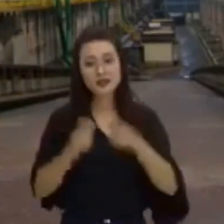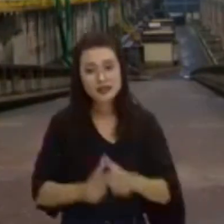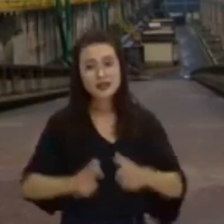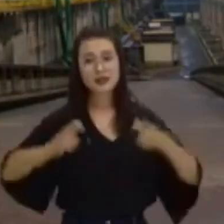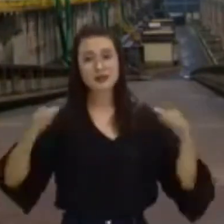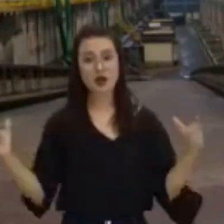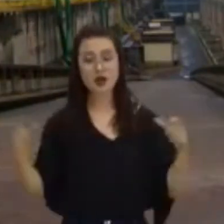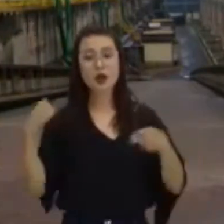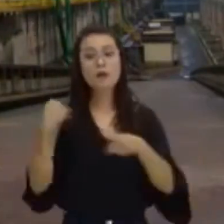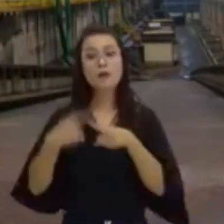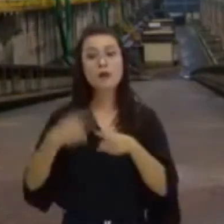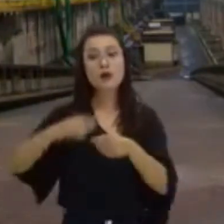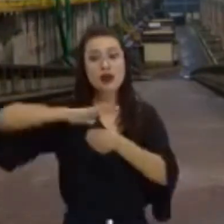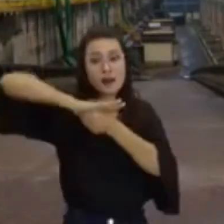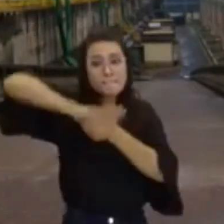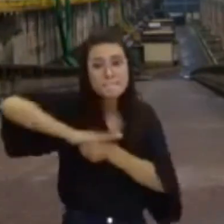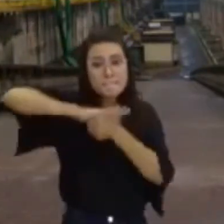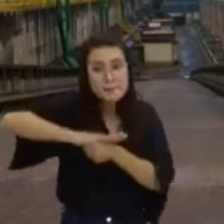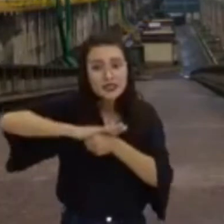ser maior com a